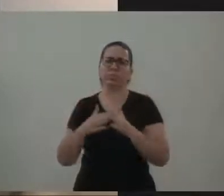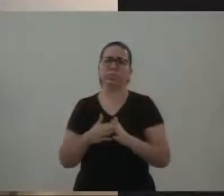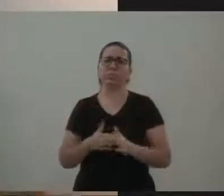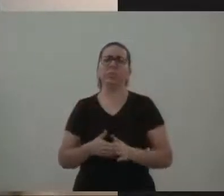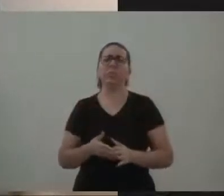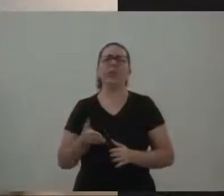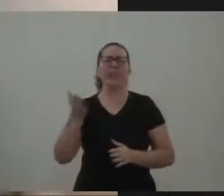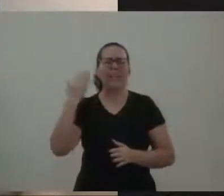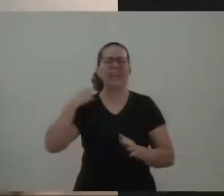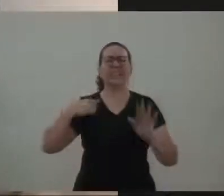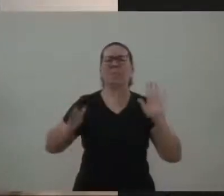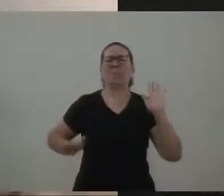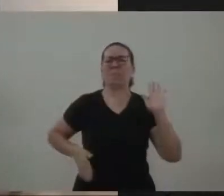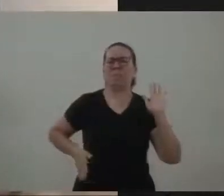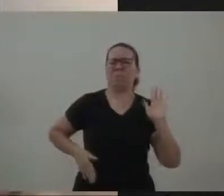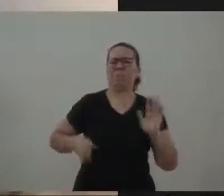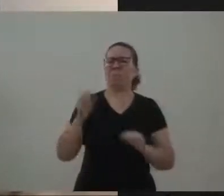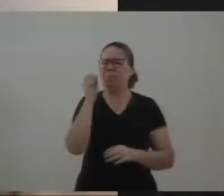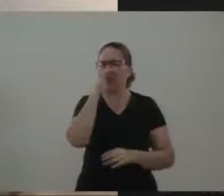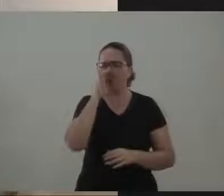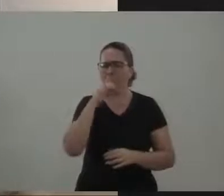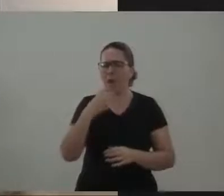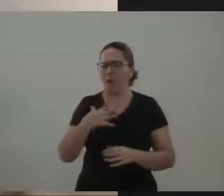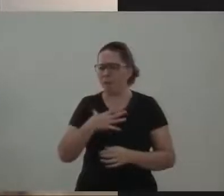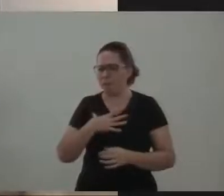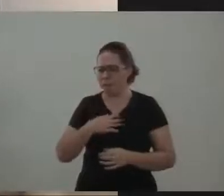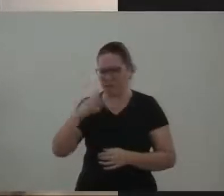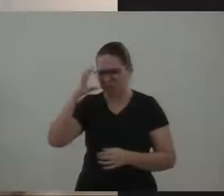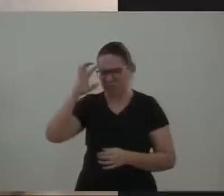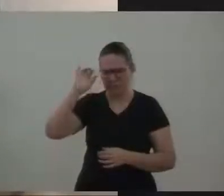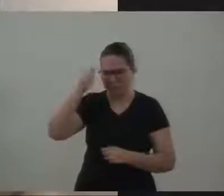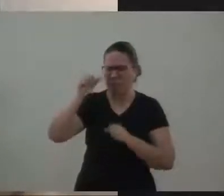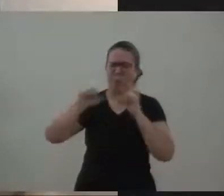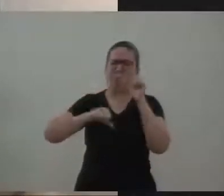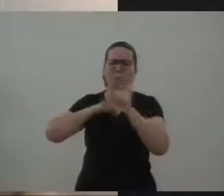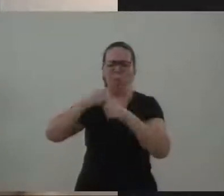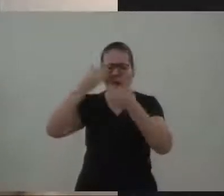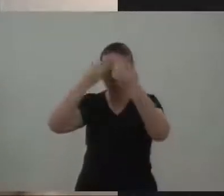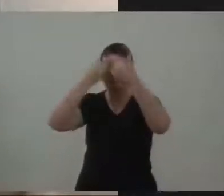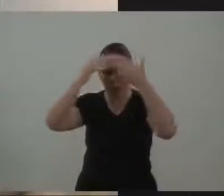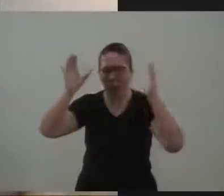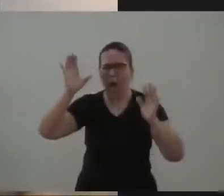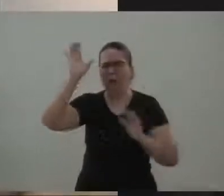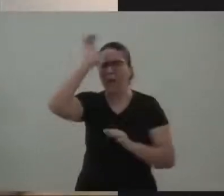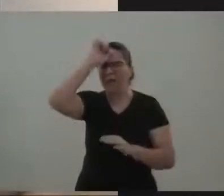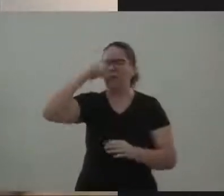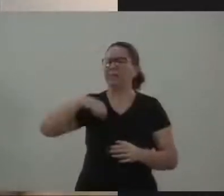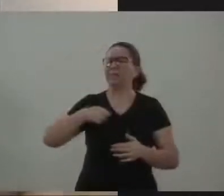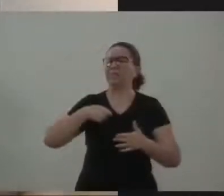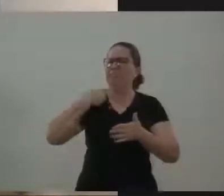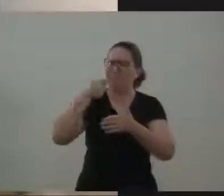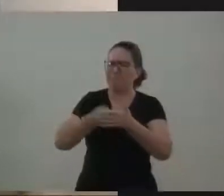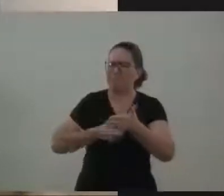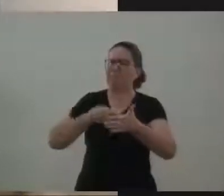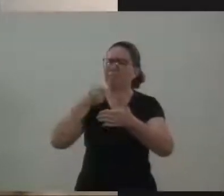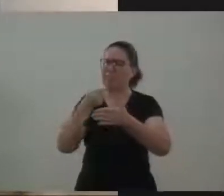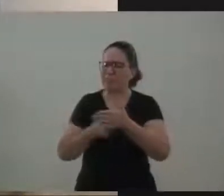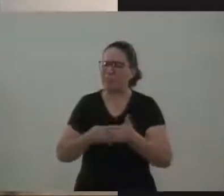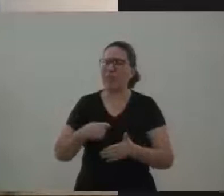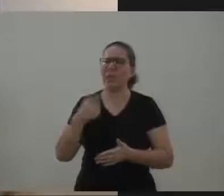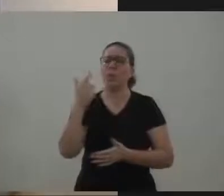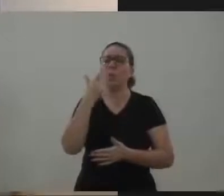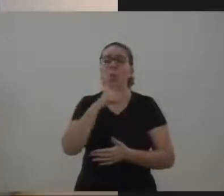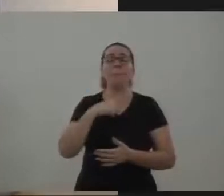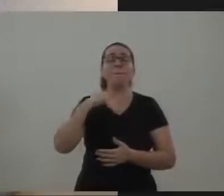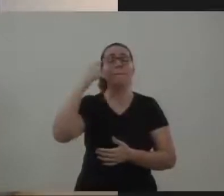Eu era moleque de tudo, né? Então fez eu crescer da vida, fez eu lutar, batalhar para conquistar, pensando